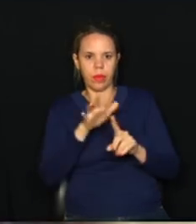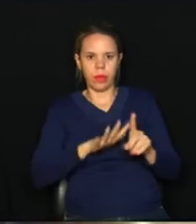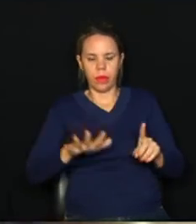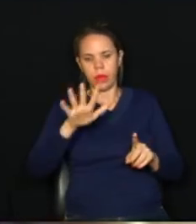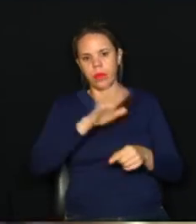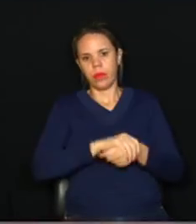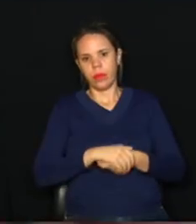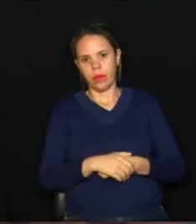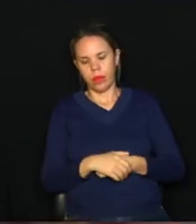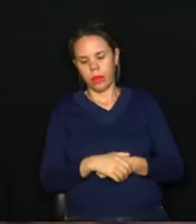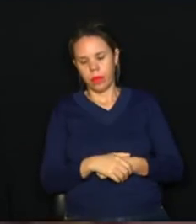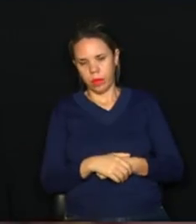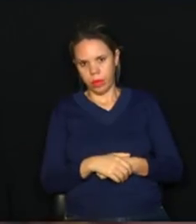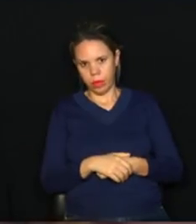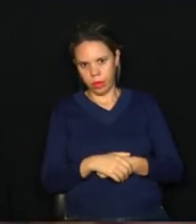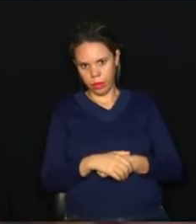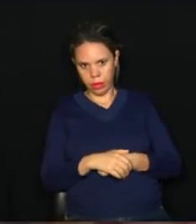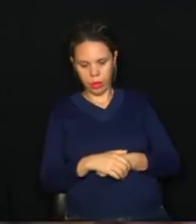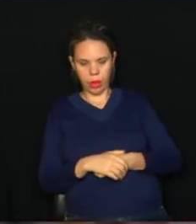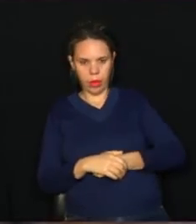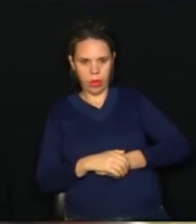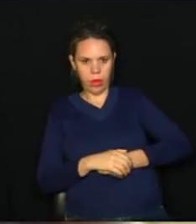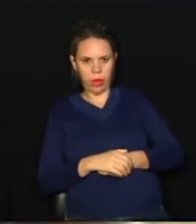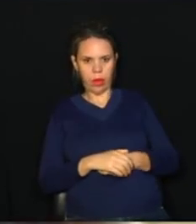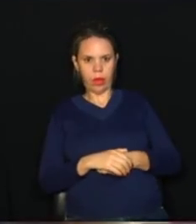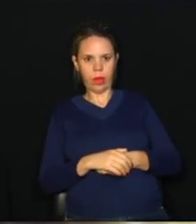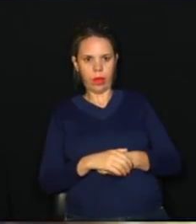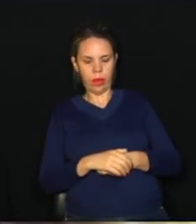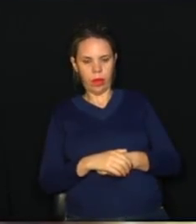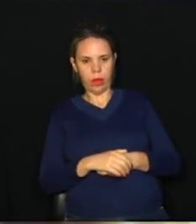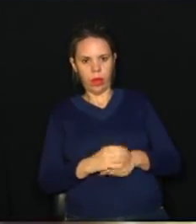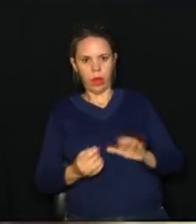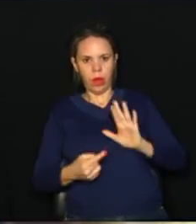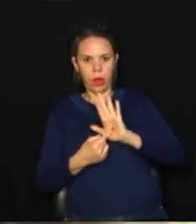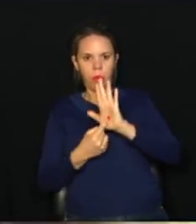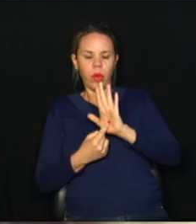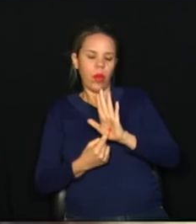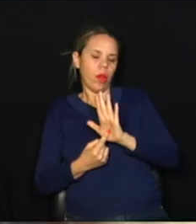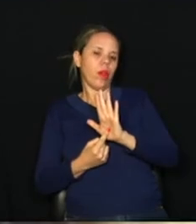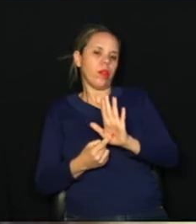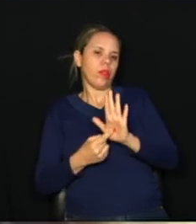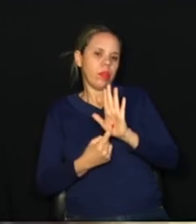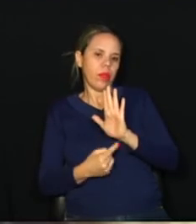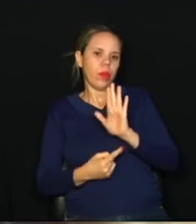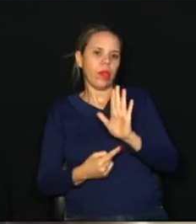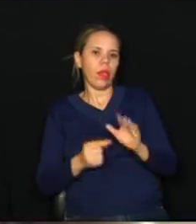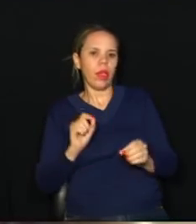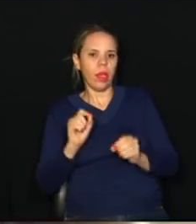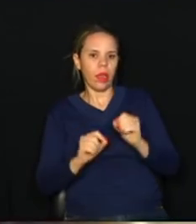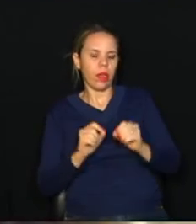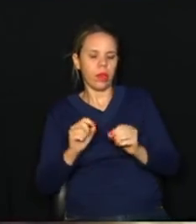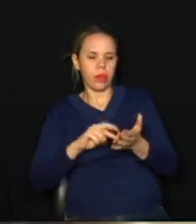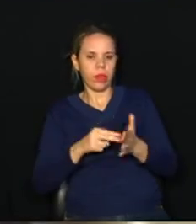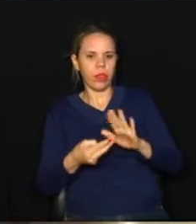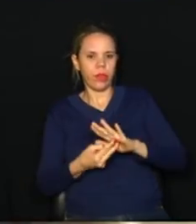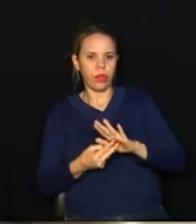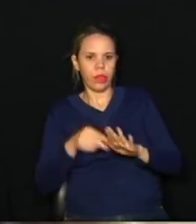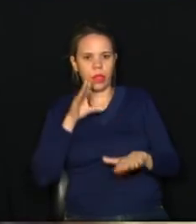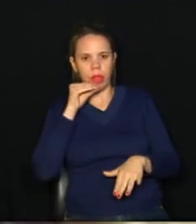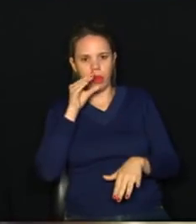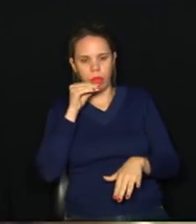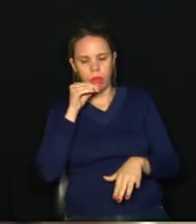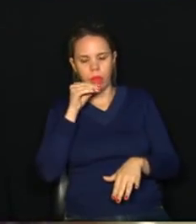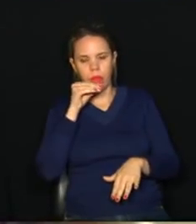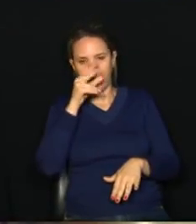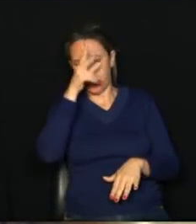sociedade é uma caricatura de servidor público. Então, nós temos que